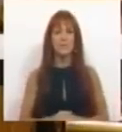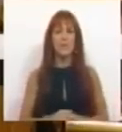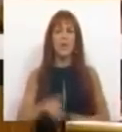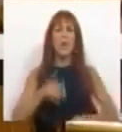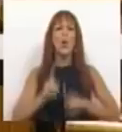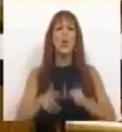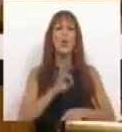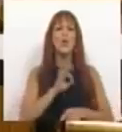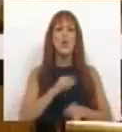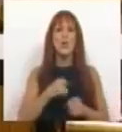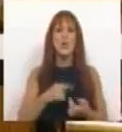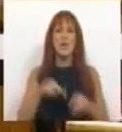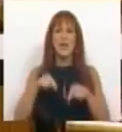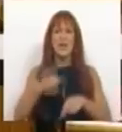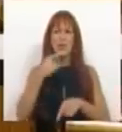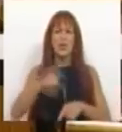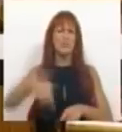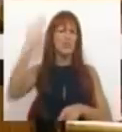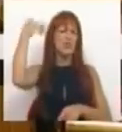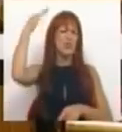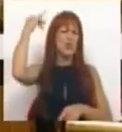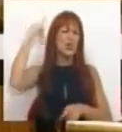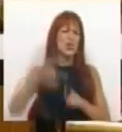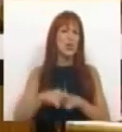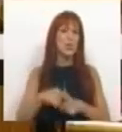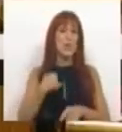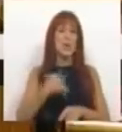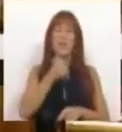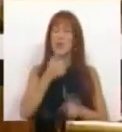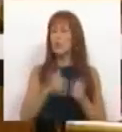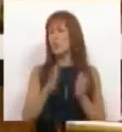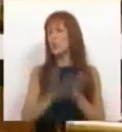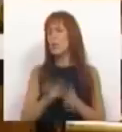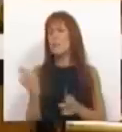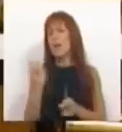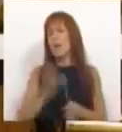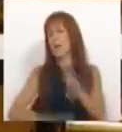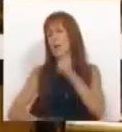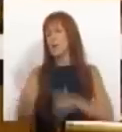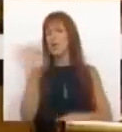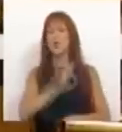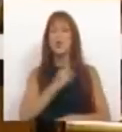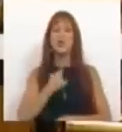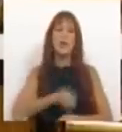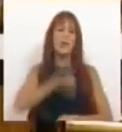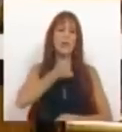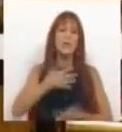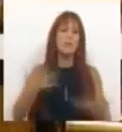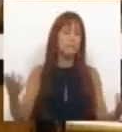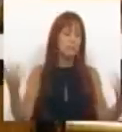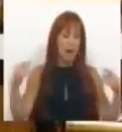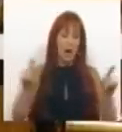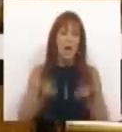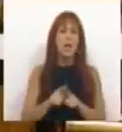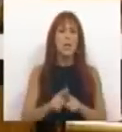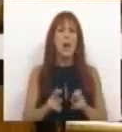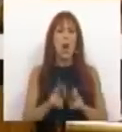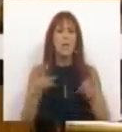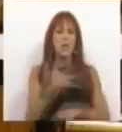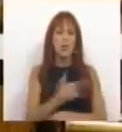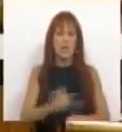Porque aquilo que os senhores têm dito aqui, os senhores já tinham decretado tudo isso há meses. Os senhores já tinham decretado que ia